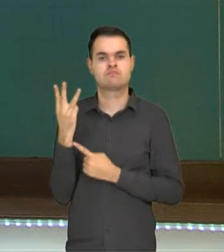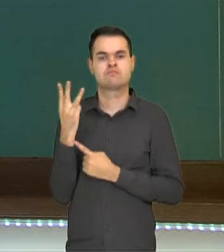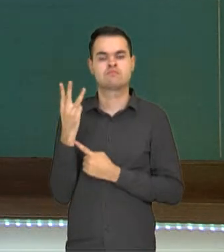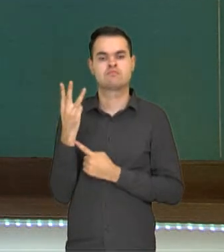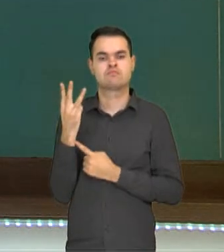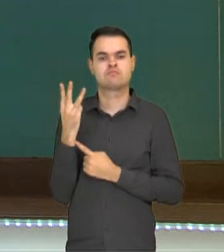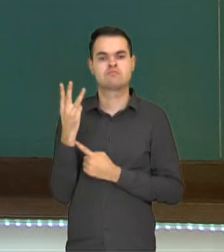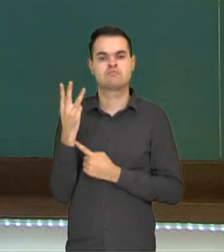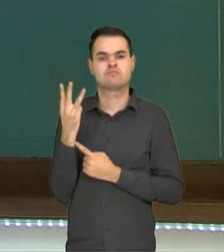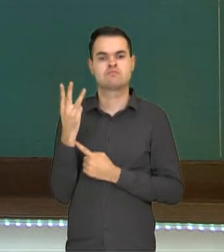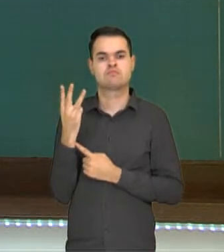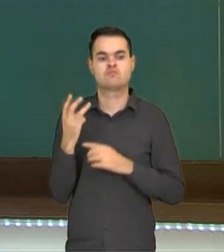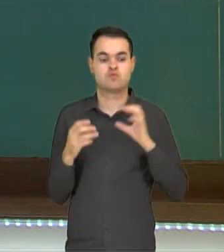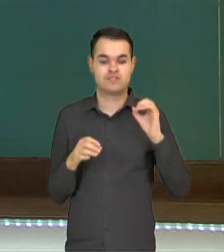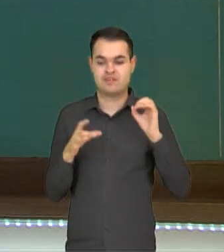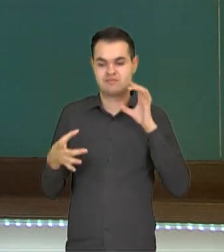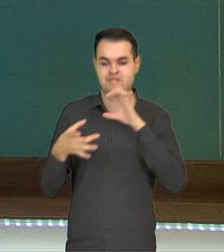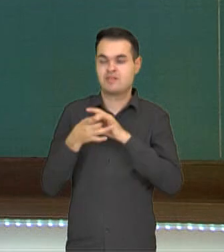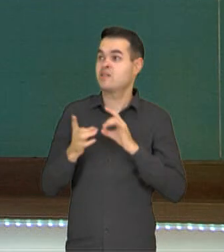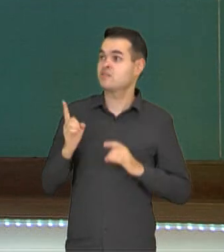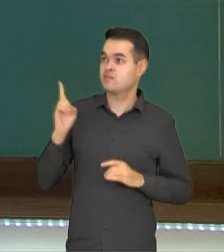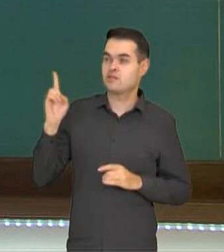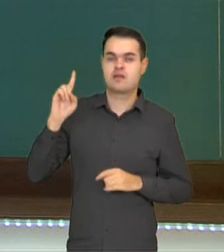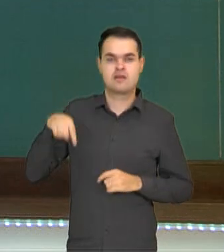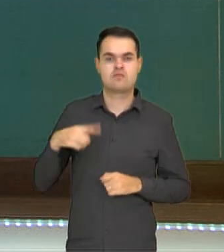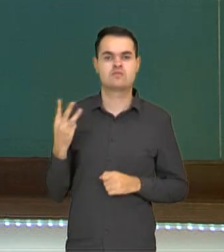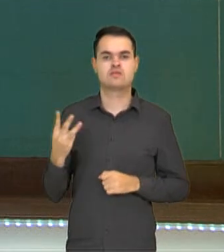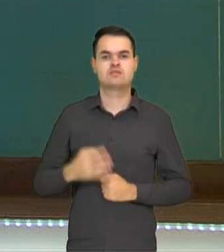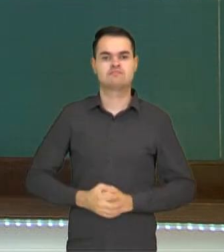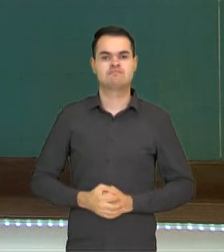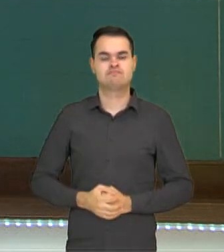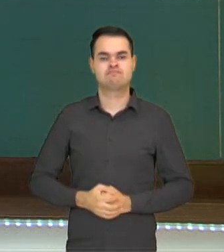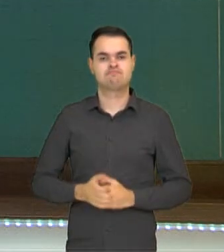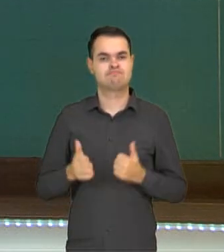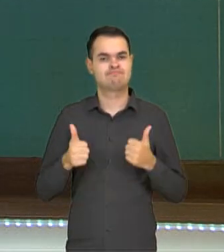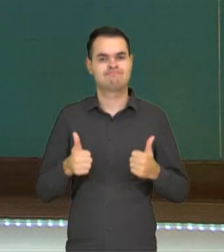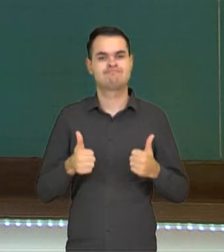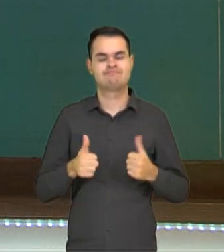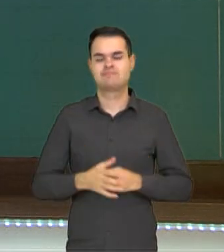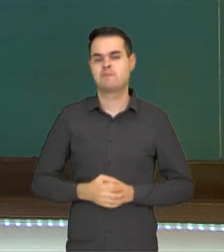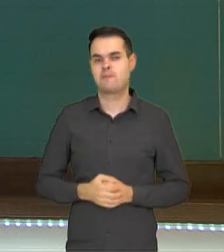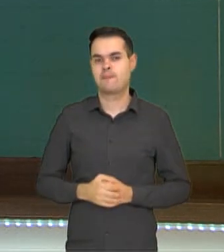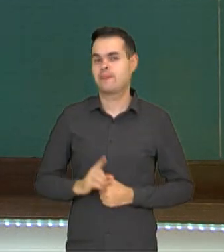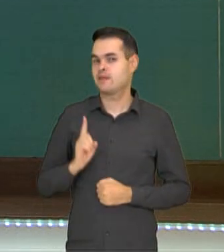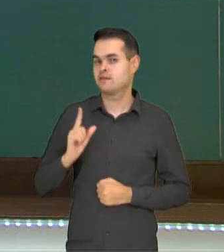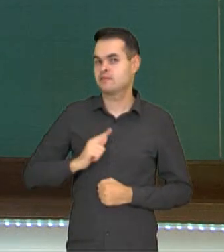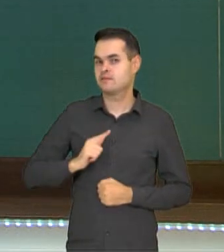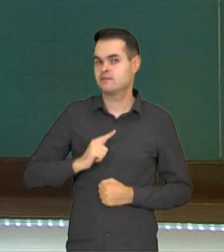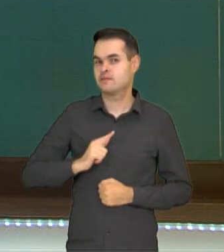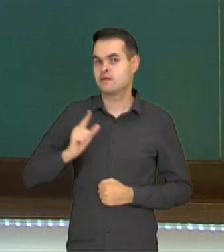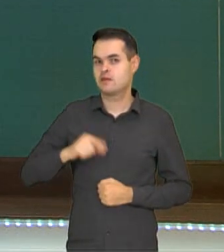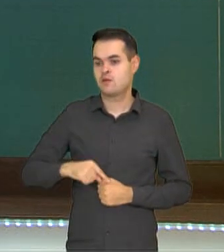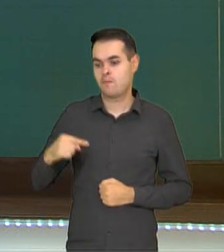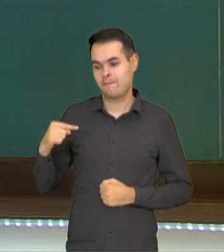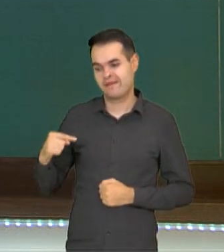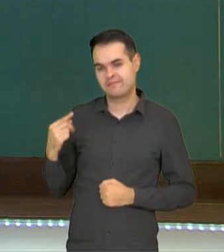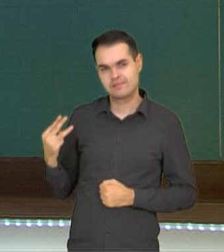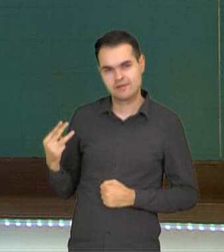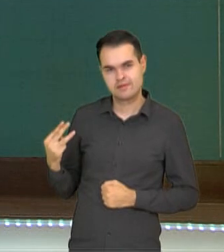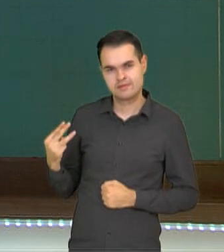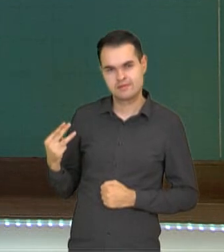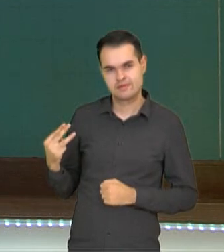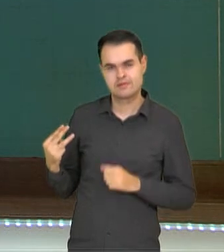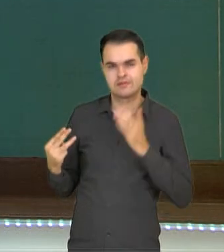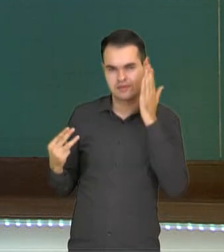o zero dessa função é o 3, tá bom? Beleza? E aqui nós temos o menos 3, que já